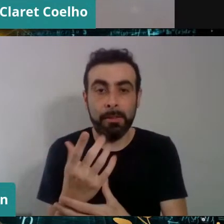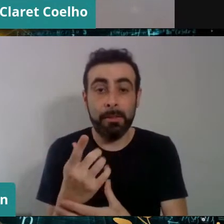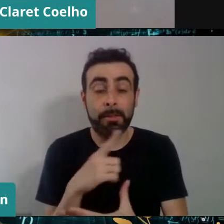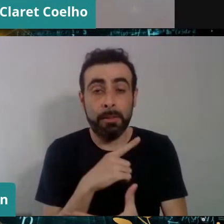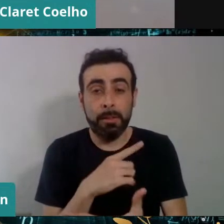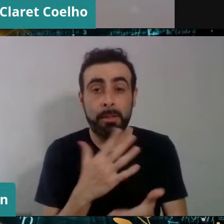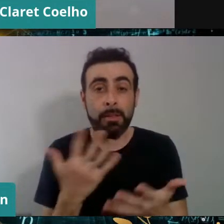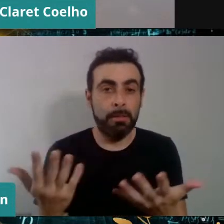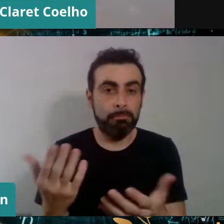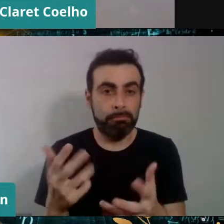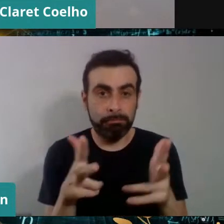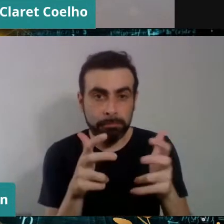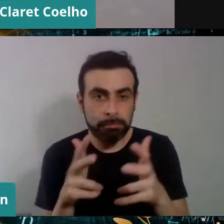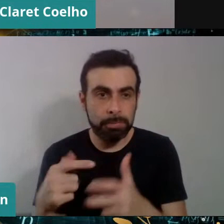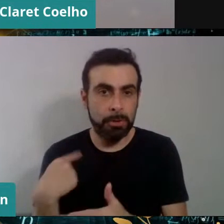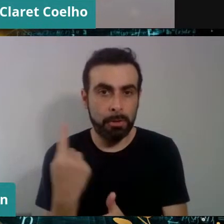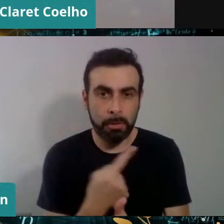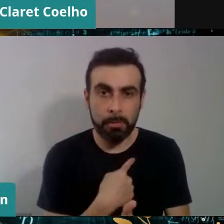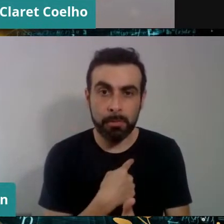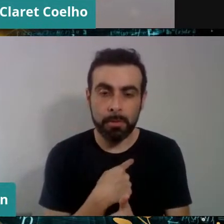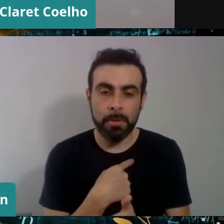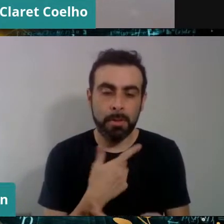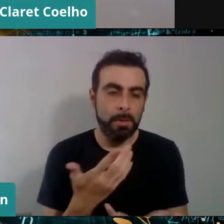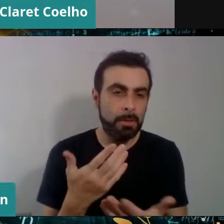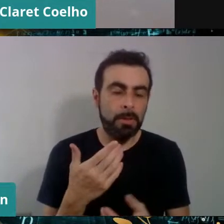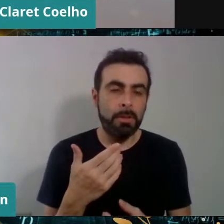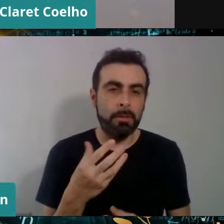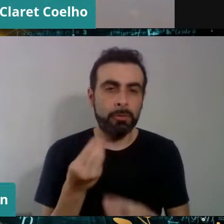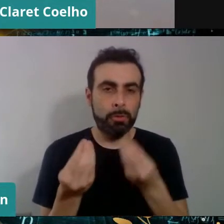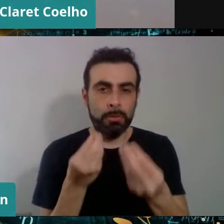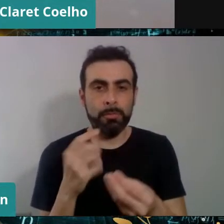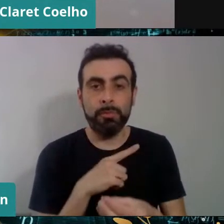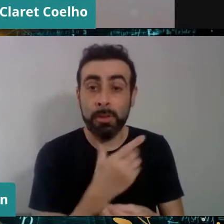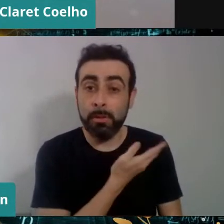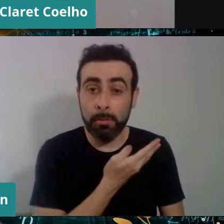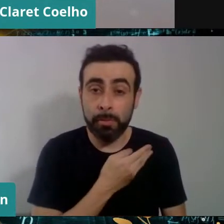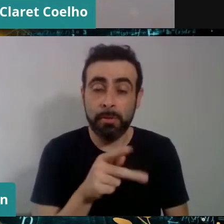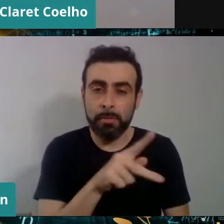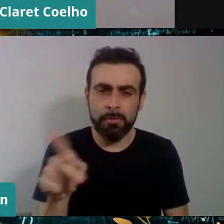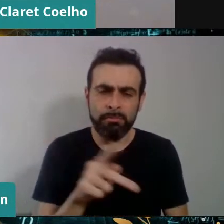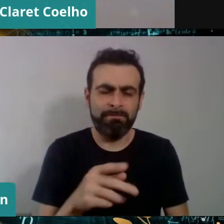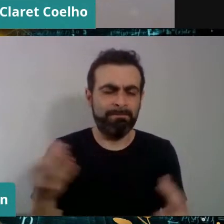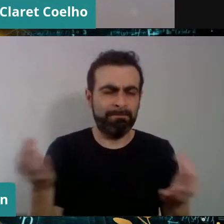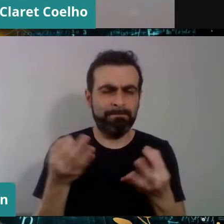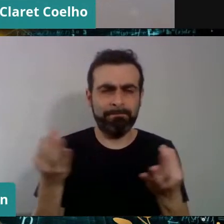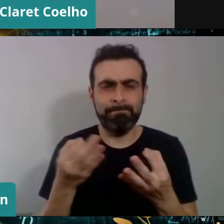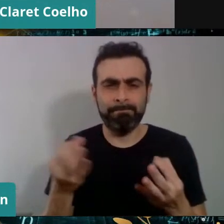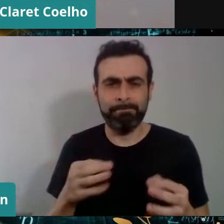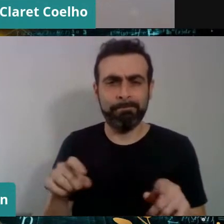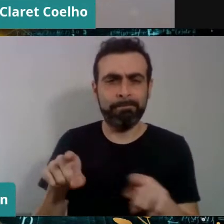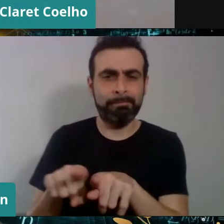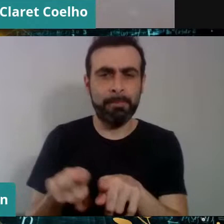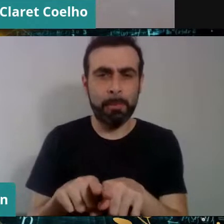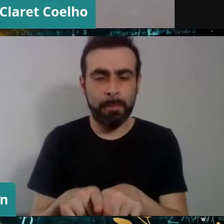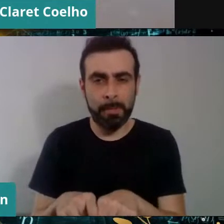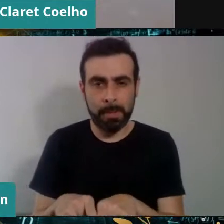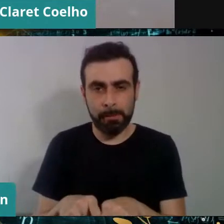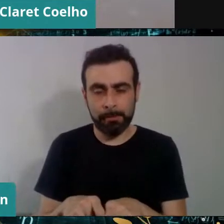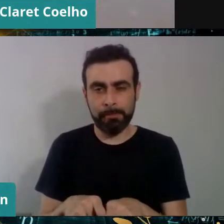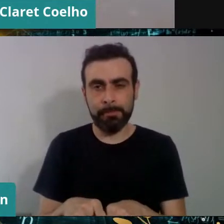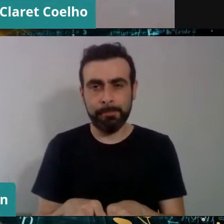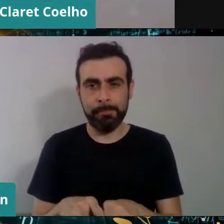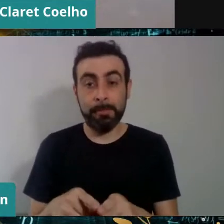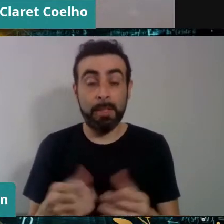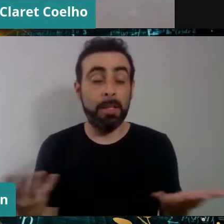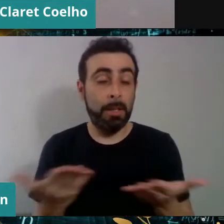nós trouxemos também um outro amigo, um grande professor que está presente